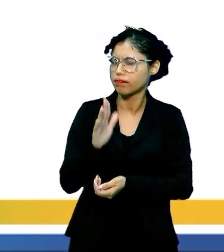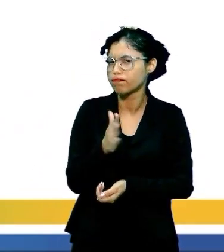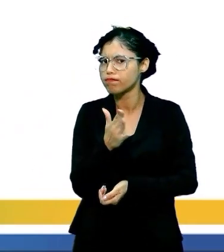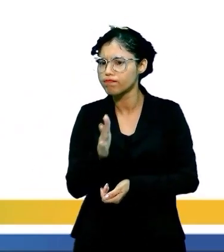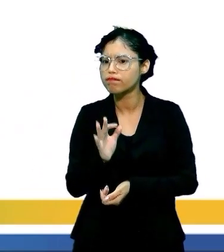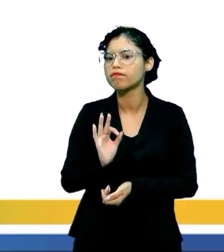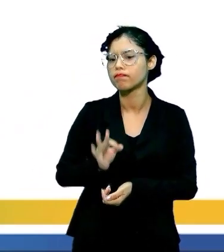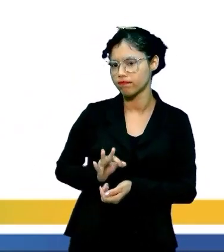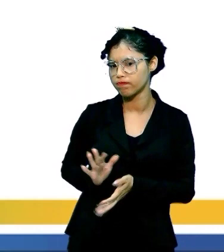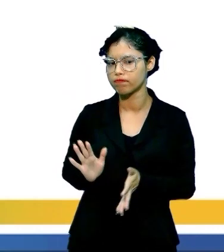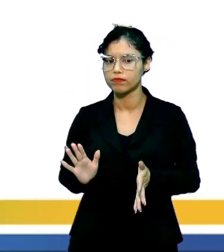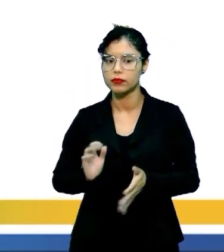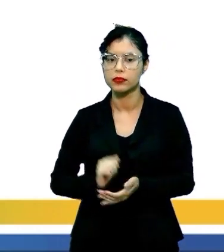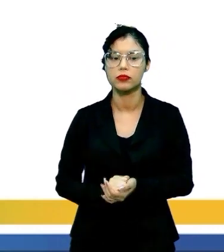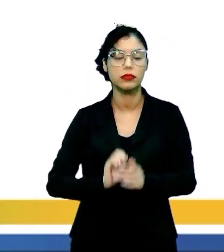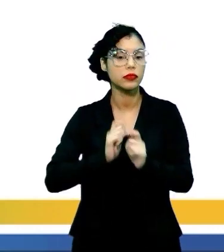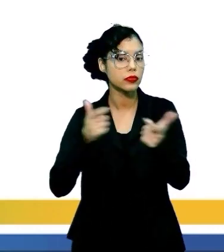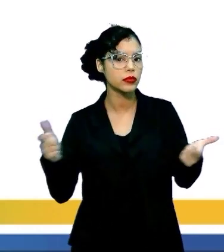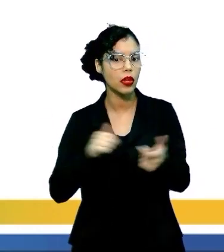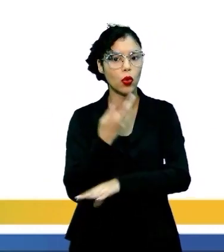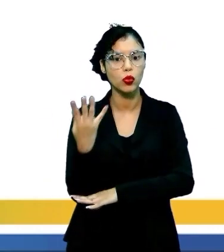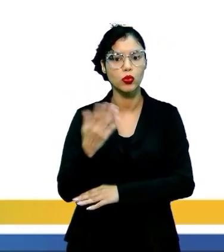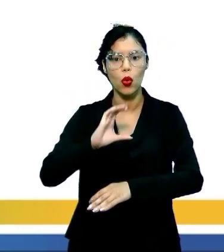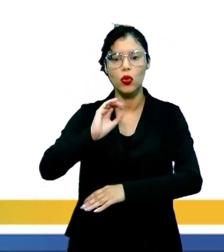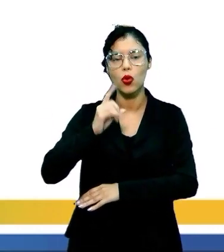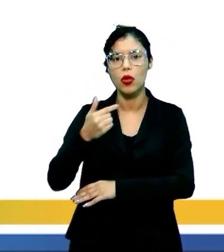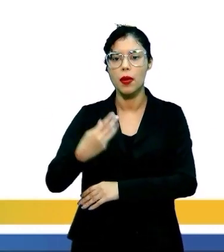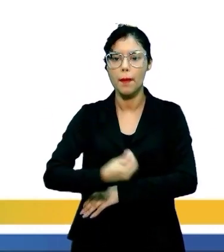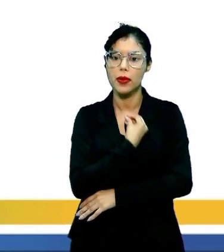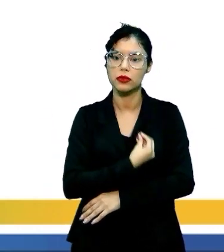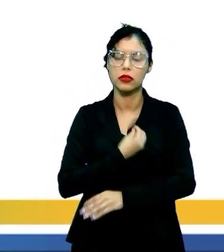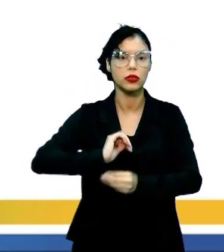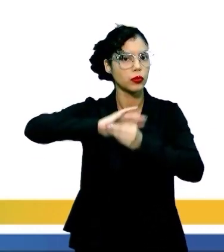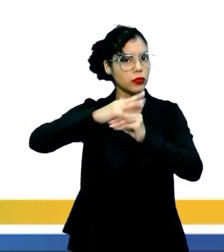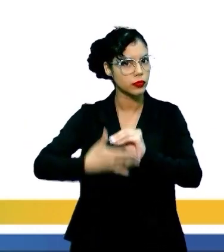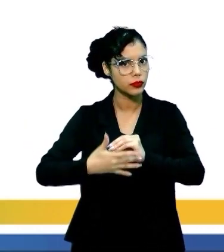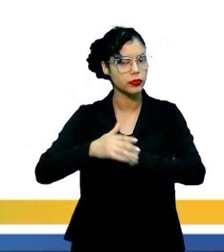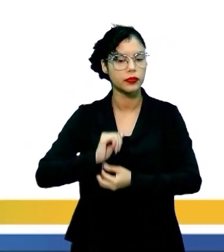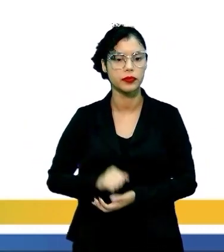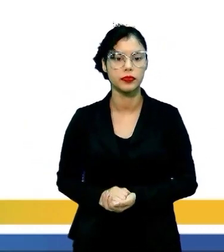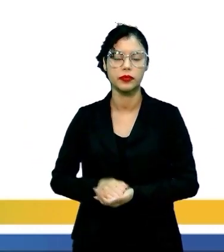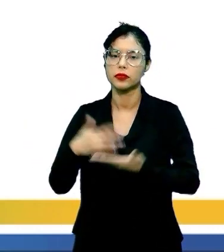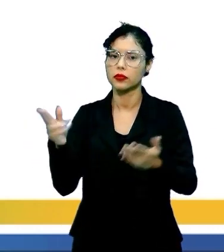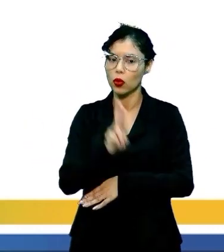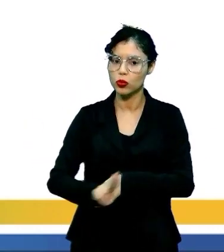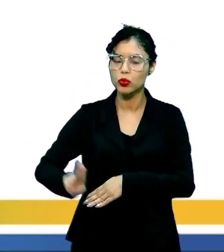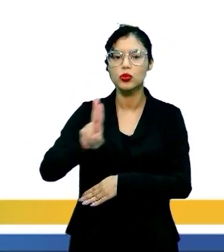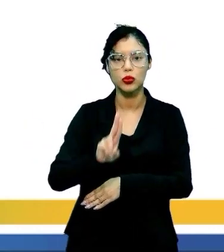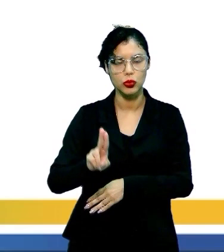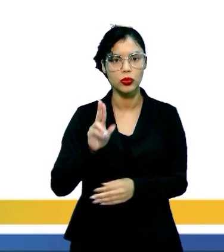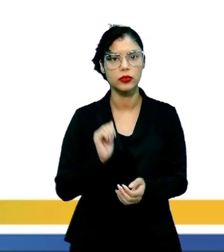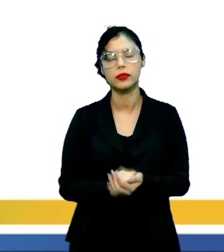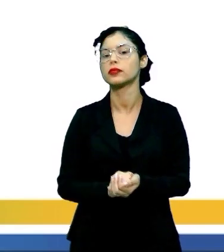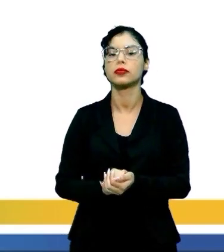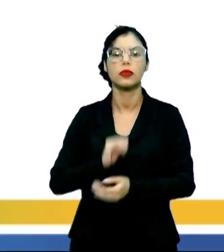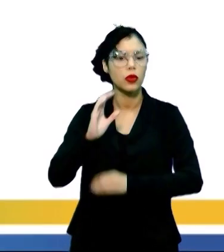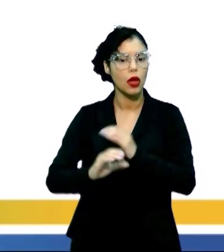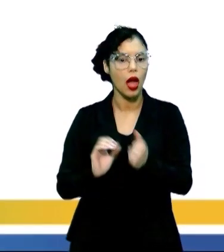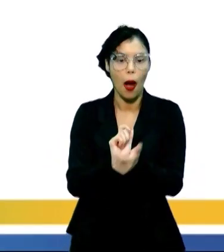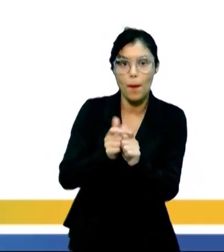está quase certo. Aumenta da quantidade de carbono presente na atmosfera? A utilização de combustíveis fósseis